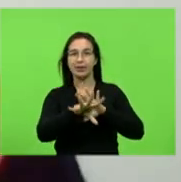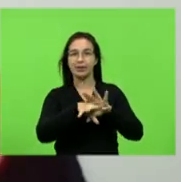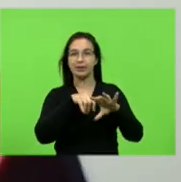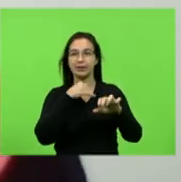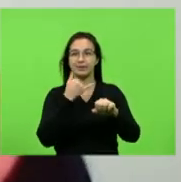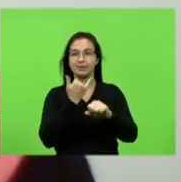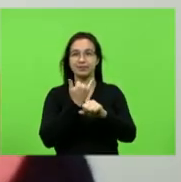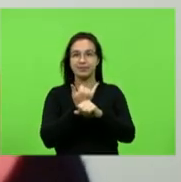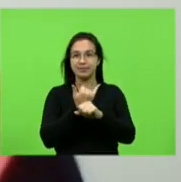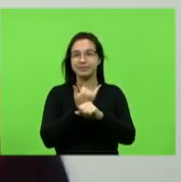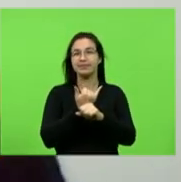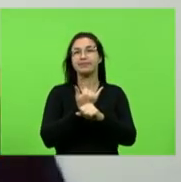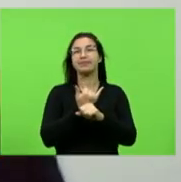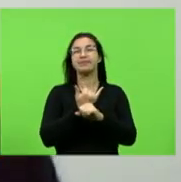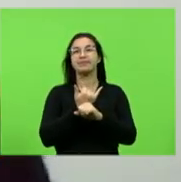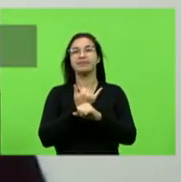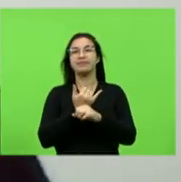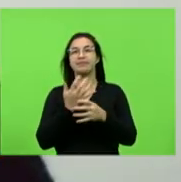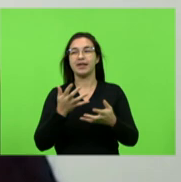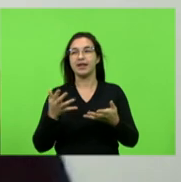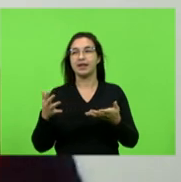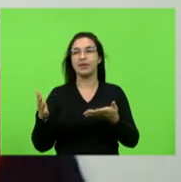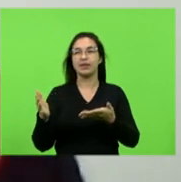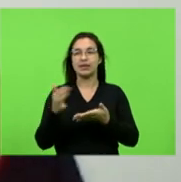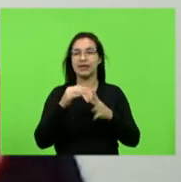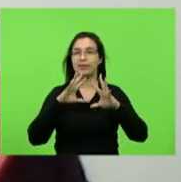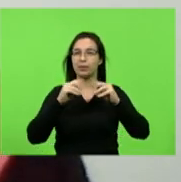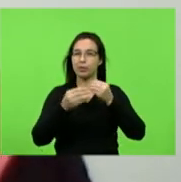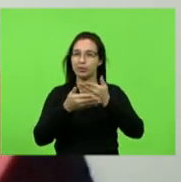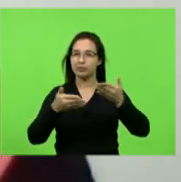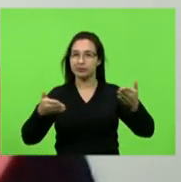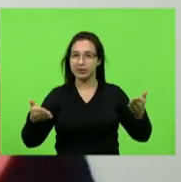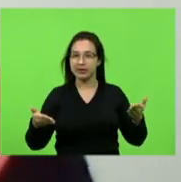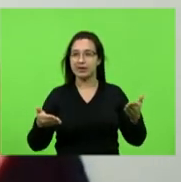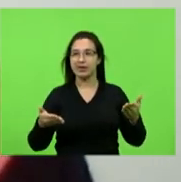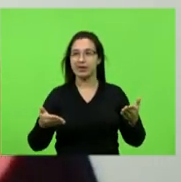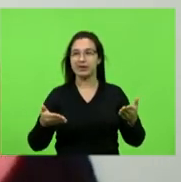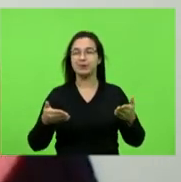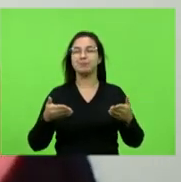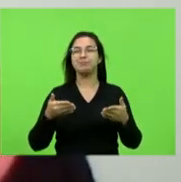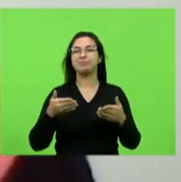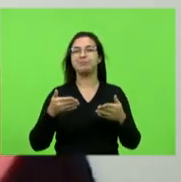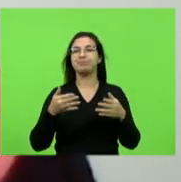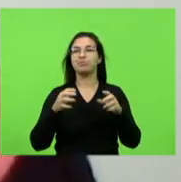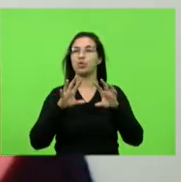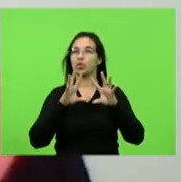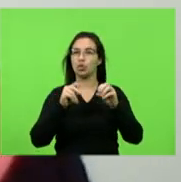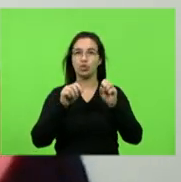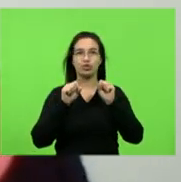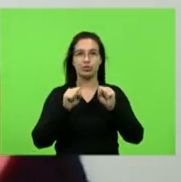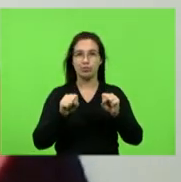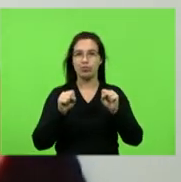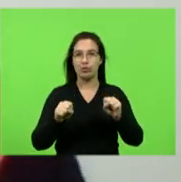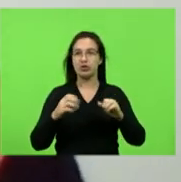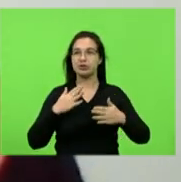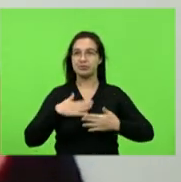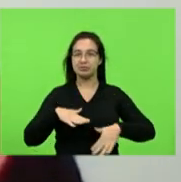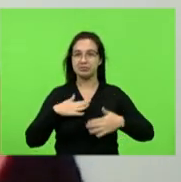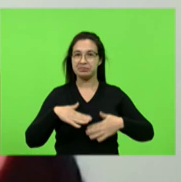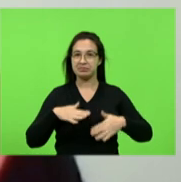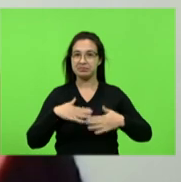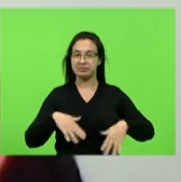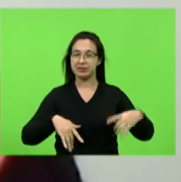acolher a cada um e a cada uma. Sintam todos bem à vontade para que a gente faça um debate de alto nível